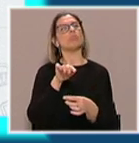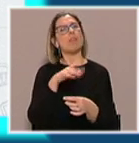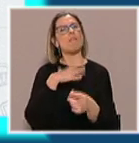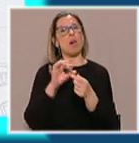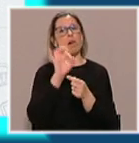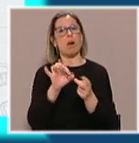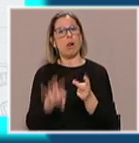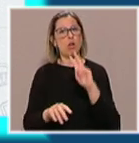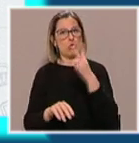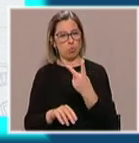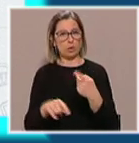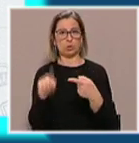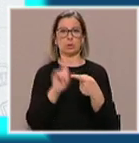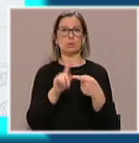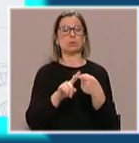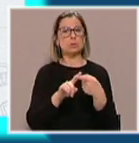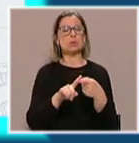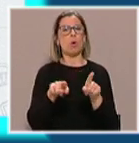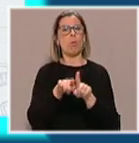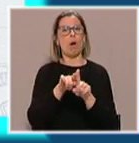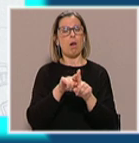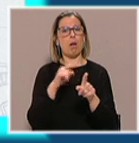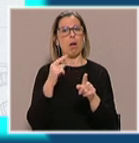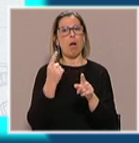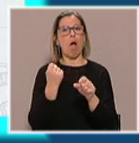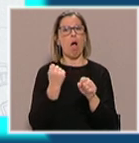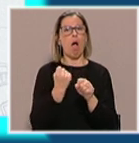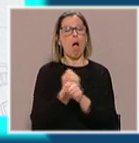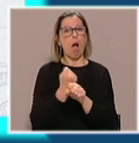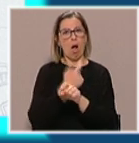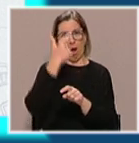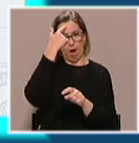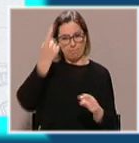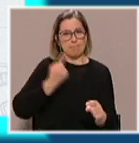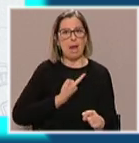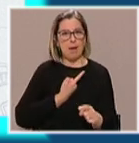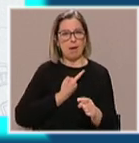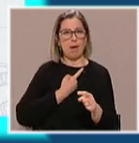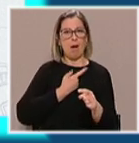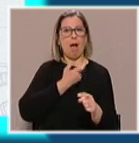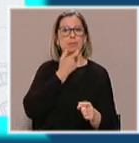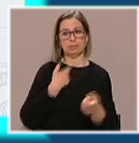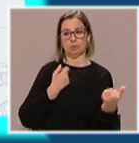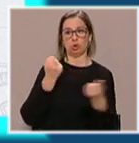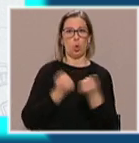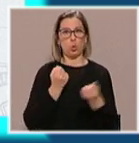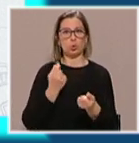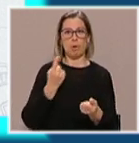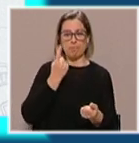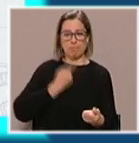Que fatores afetam os atos reflexos, aumentando o tempo de reação quando se conduz? E